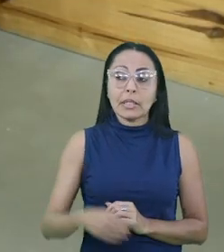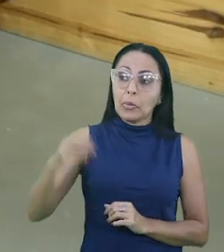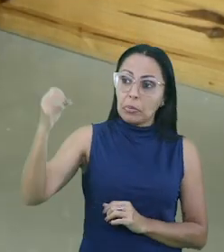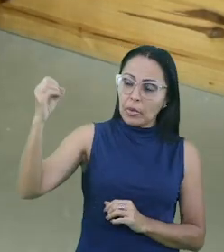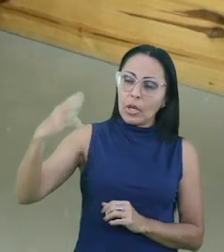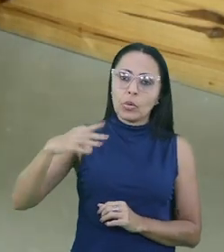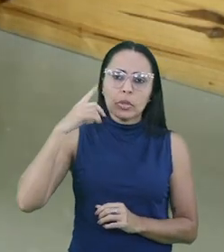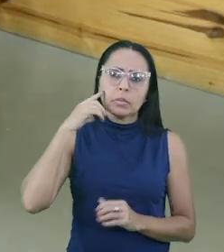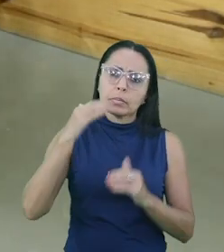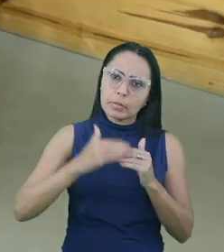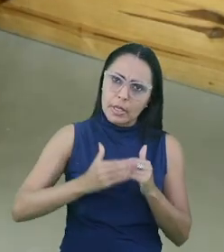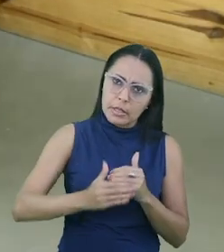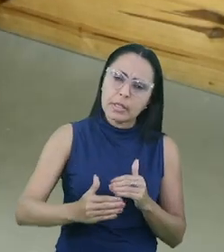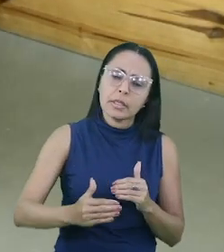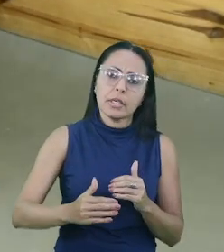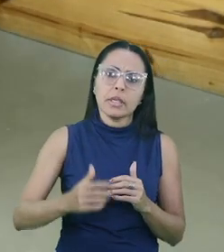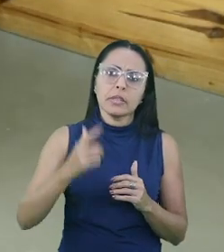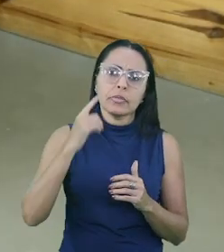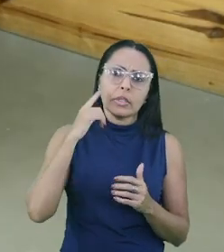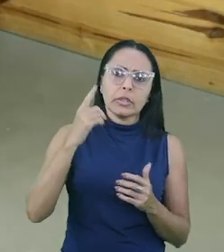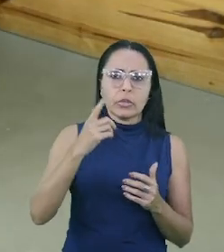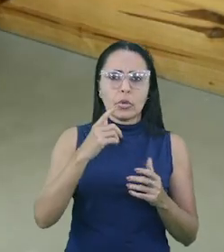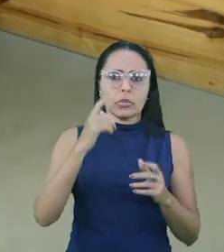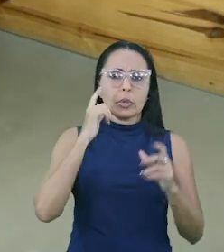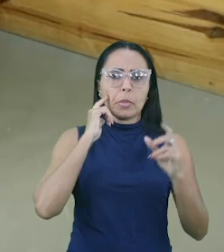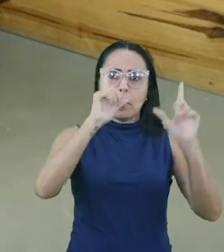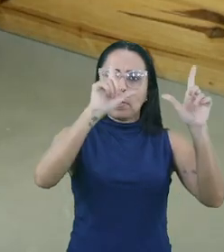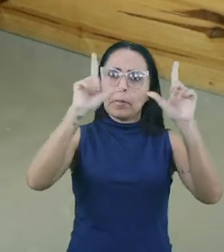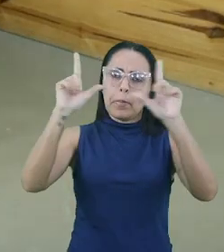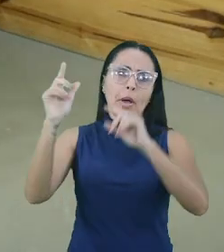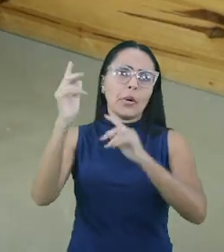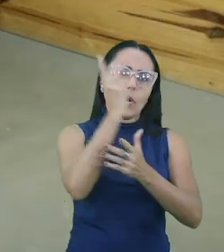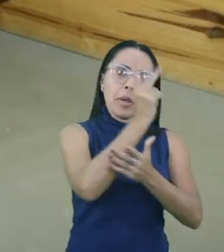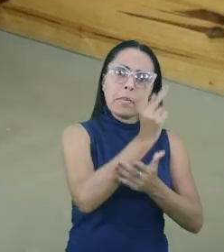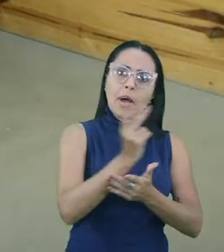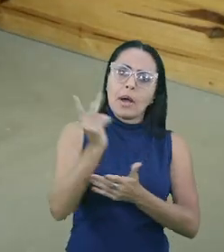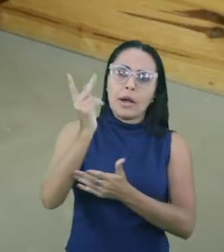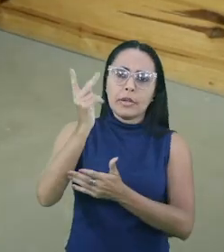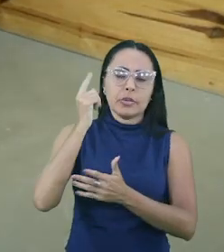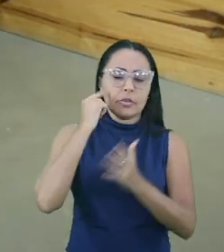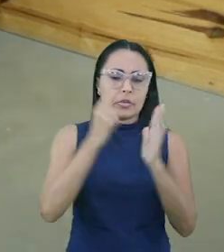mais pra frente a gente vai mostrar algumas imagens, né? De alguns materiais, e quando a gente mostrar